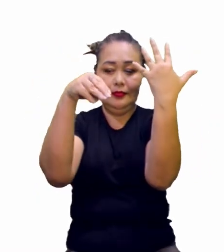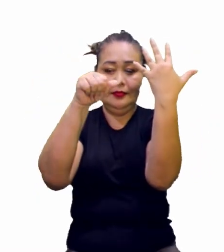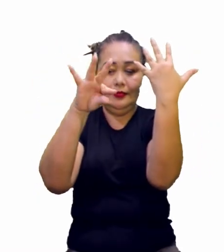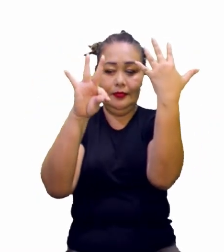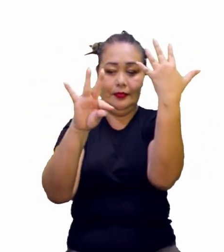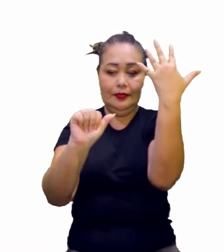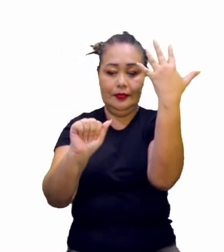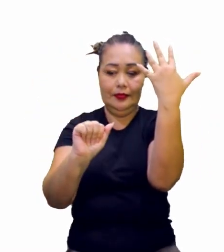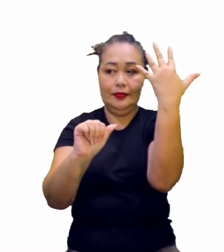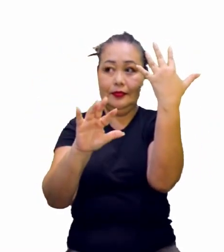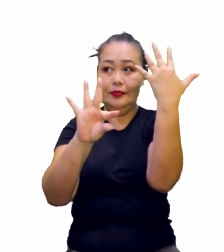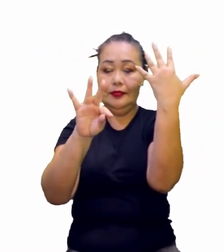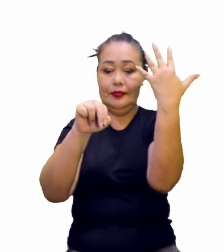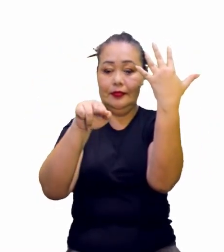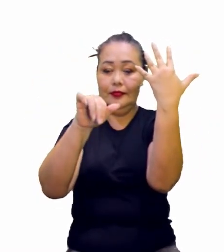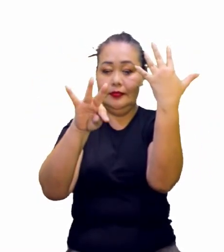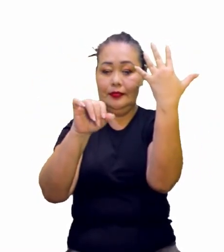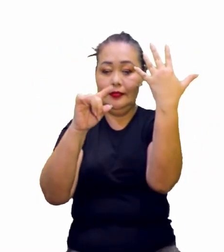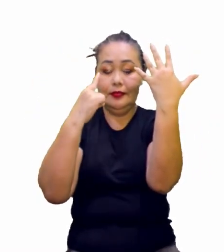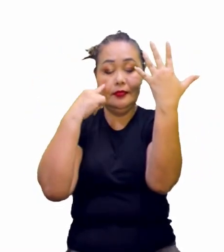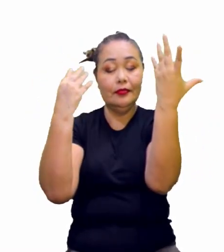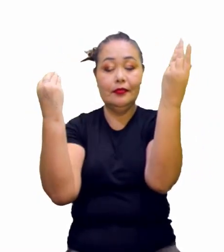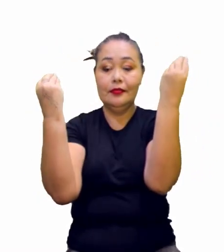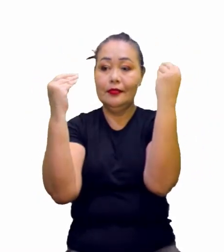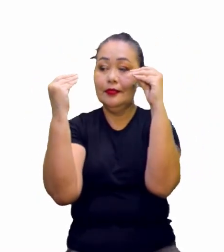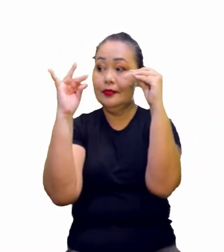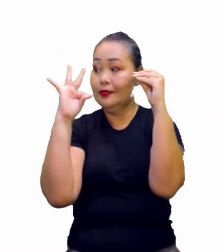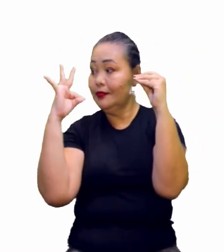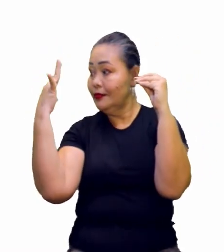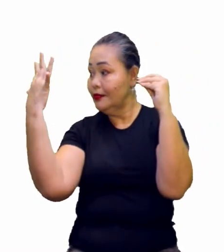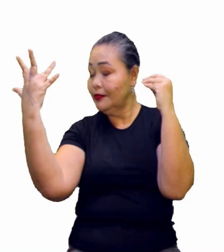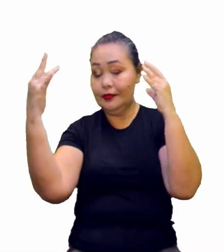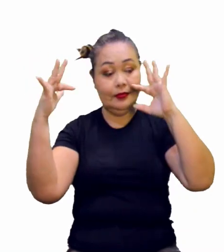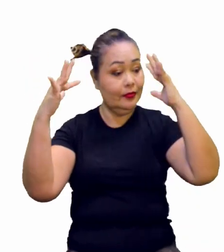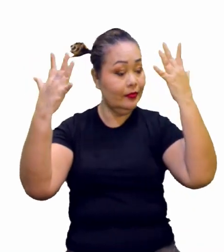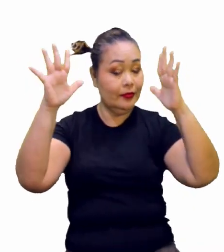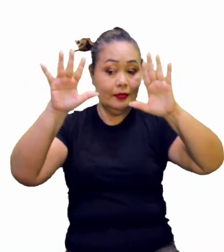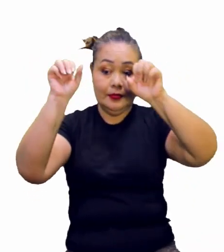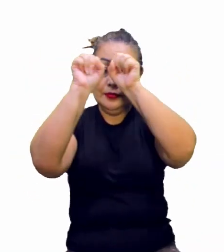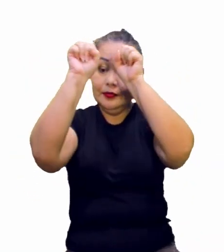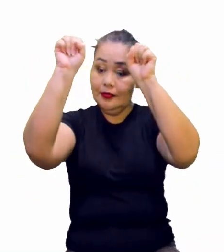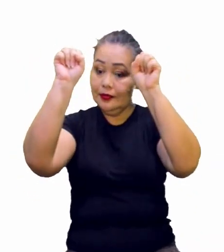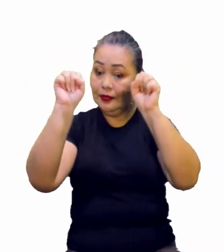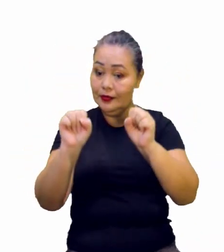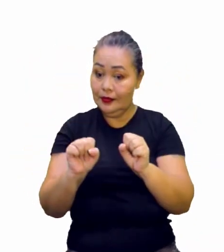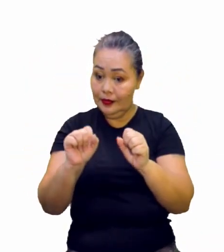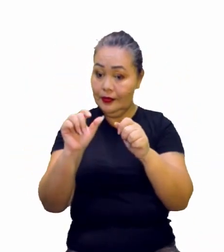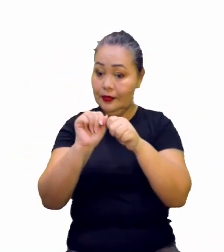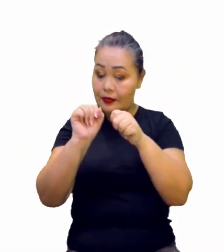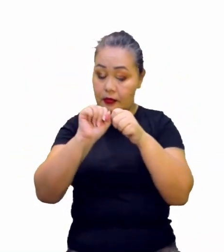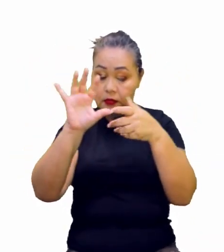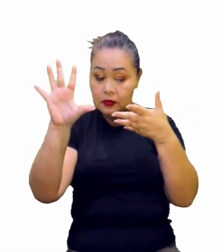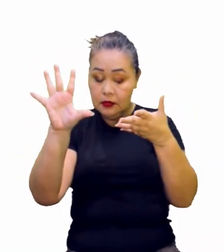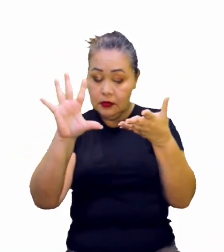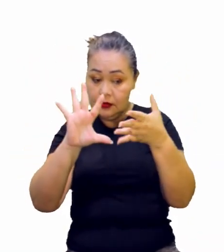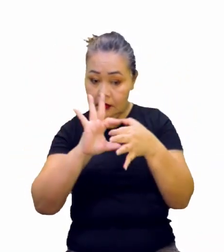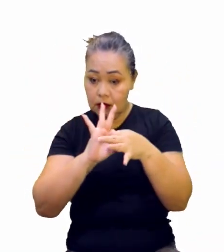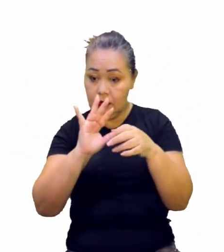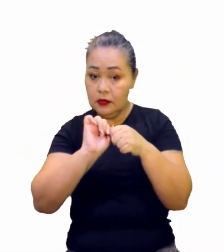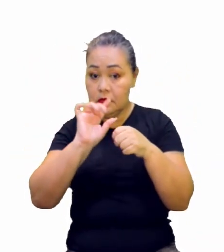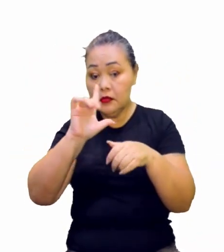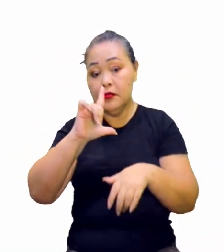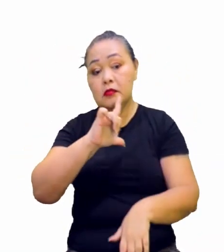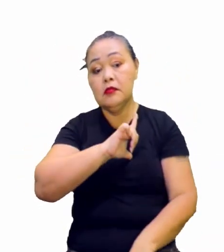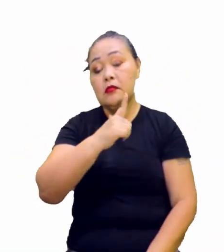constituído por várias formações florestais e alguns ecossistemas associados, possui cerca de 20 mil espécies